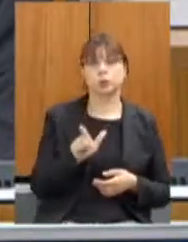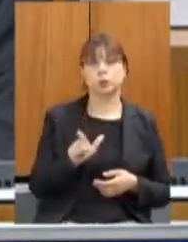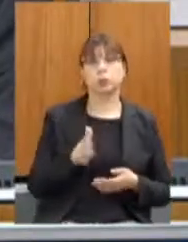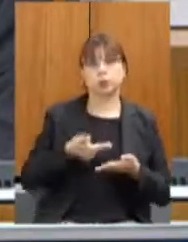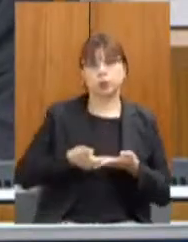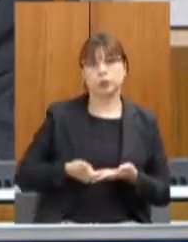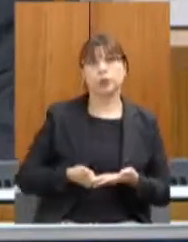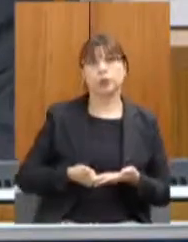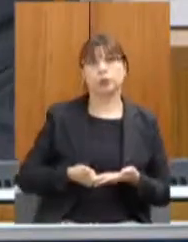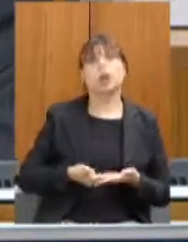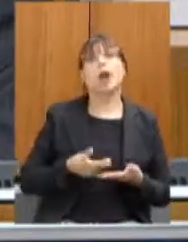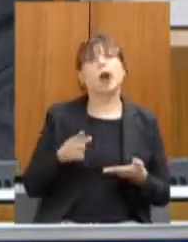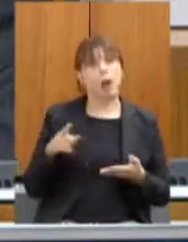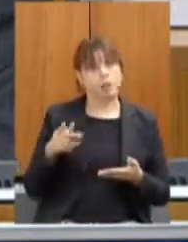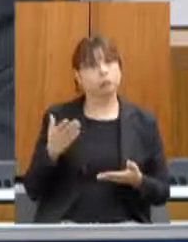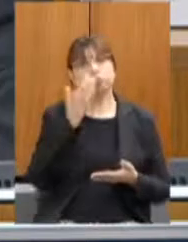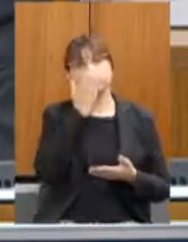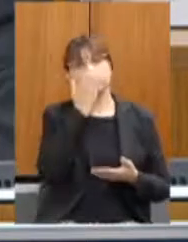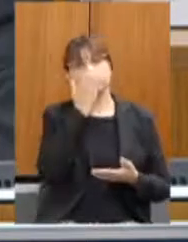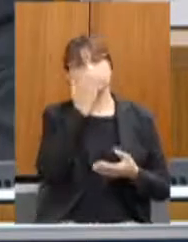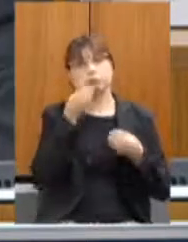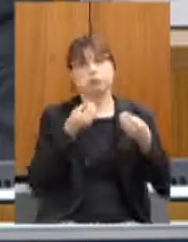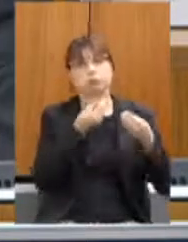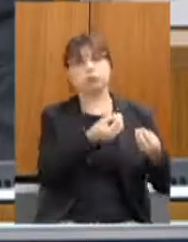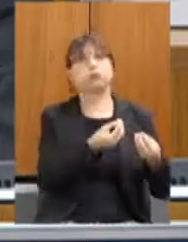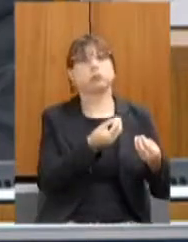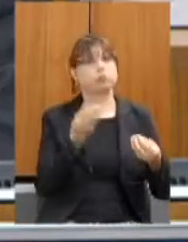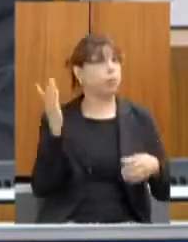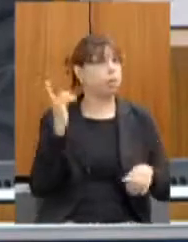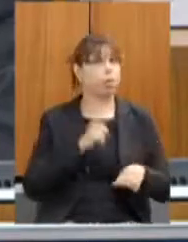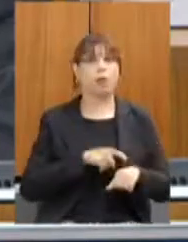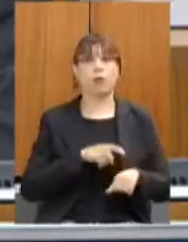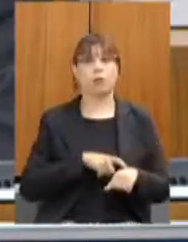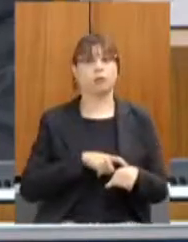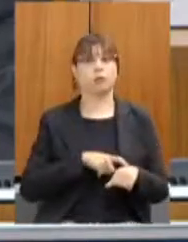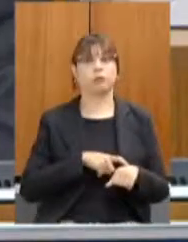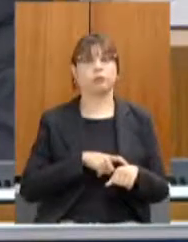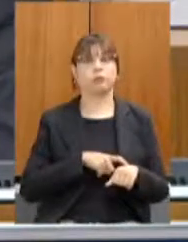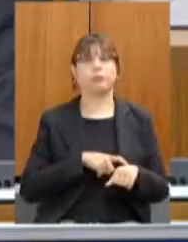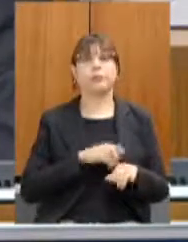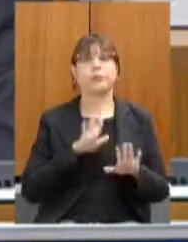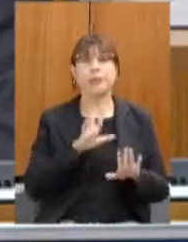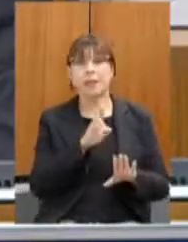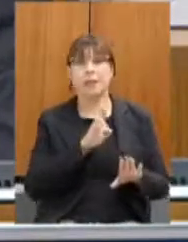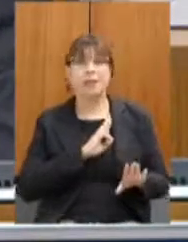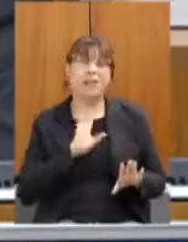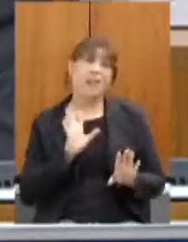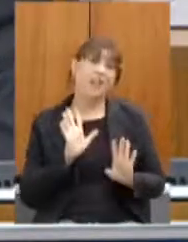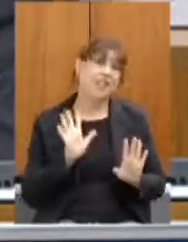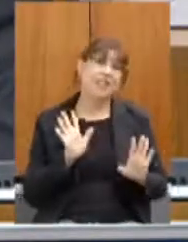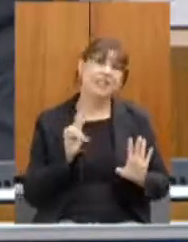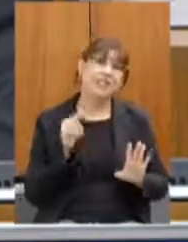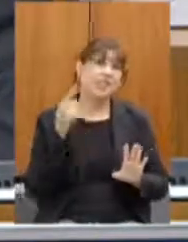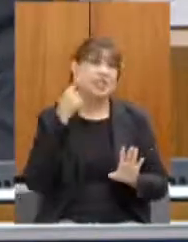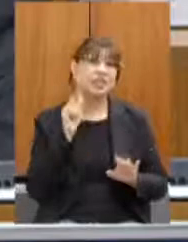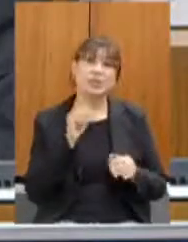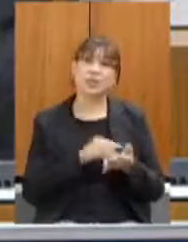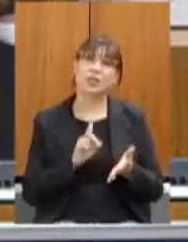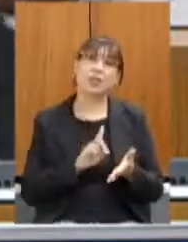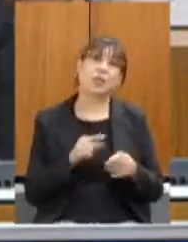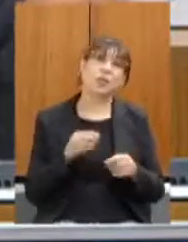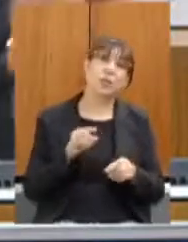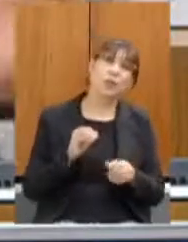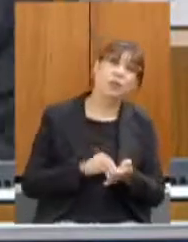mandávamos os e antes de imediatamente quando eu nós temos uma resposta negativa não falta o sistema de